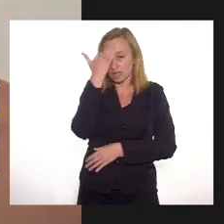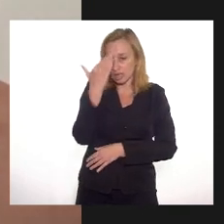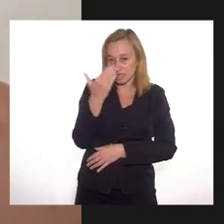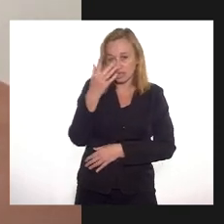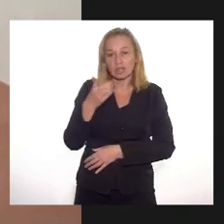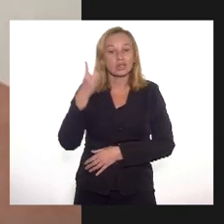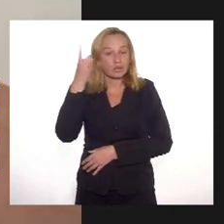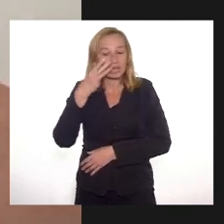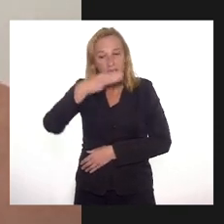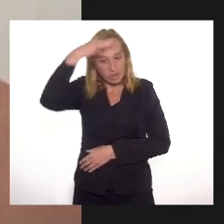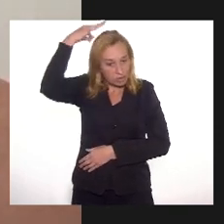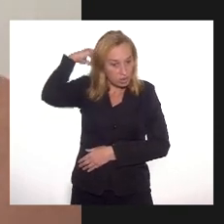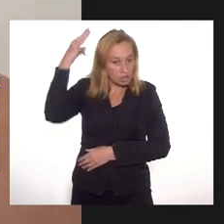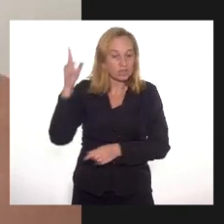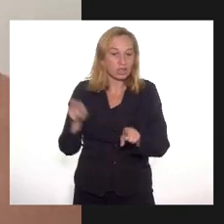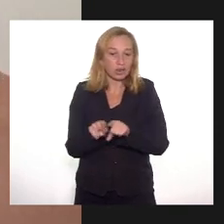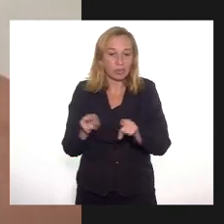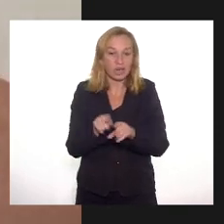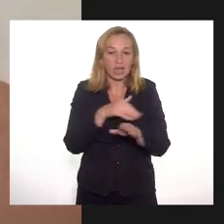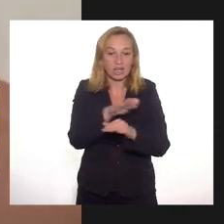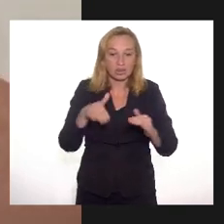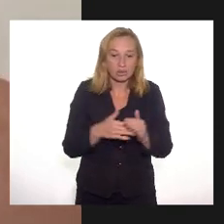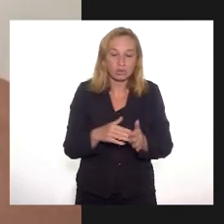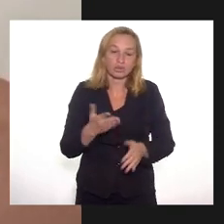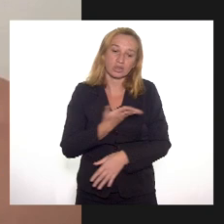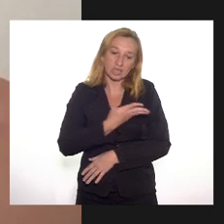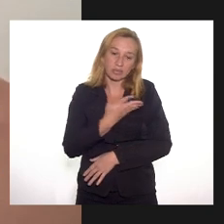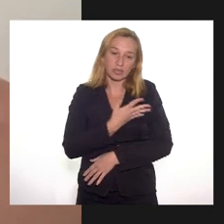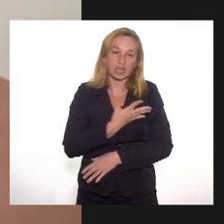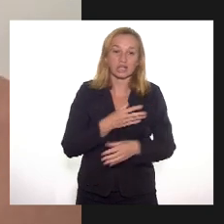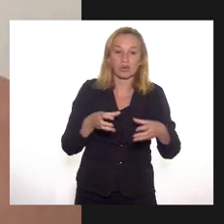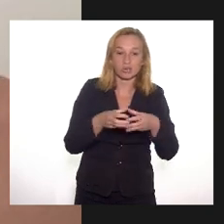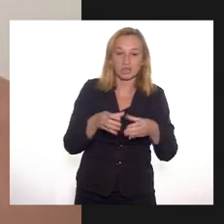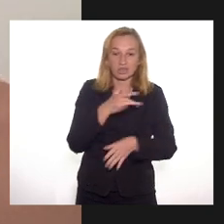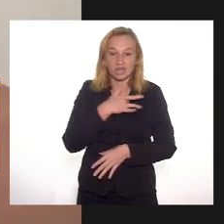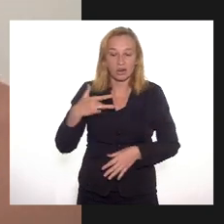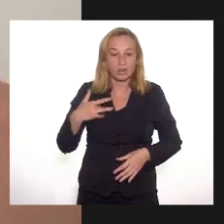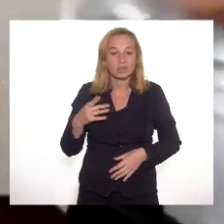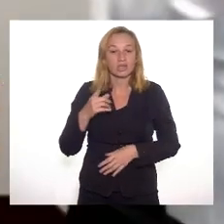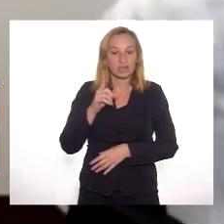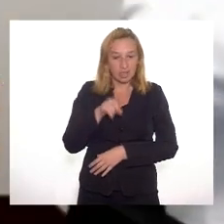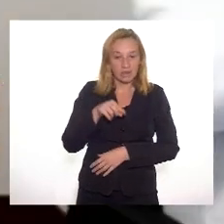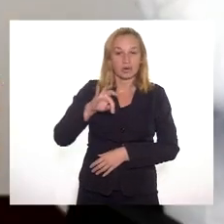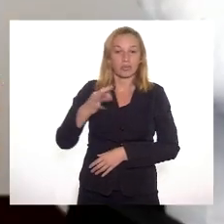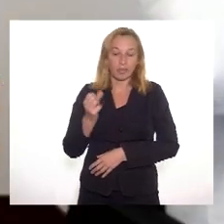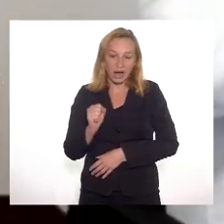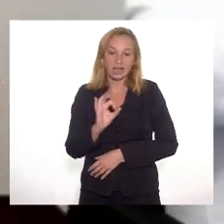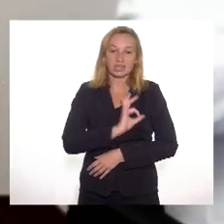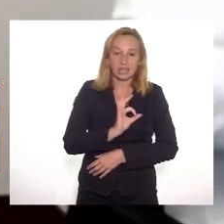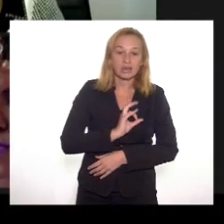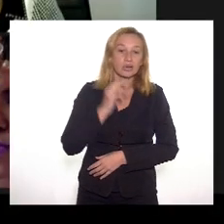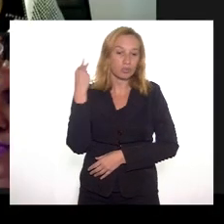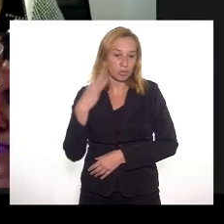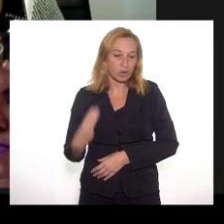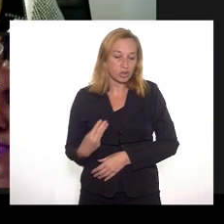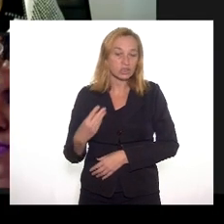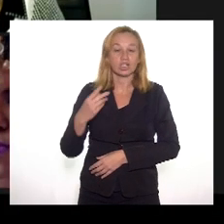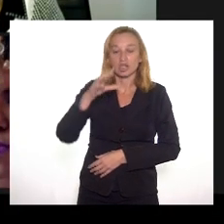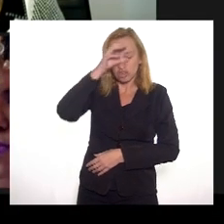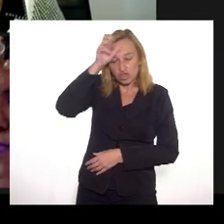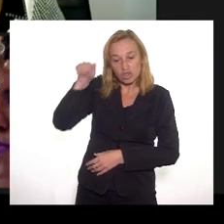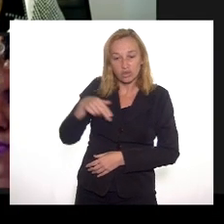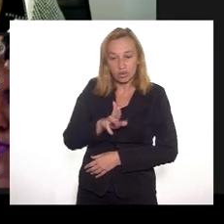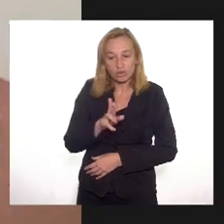deputado Márcio Pacheco e agradecer a todas as nossas companheiras da Comissão de Saúde, né, Marta? Marta, Mônica, Tia Ju,